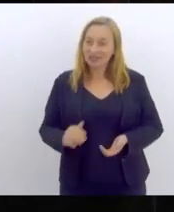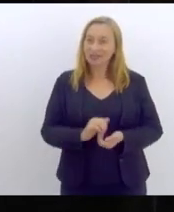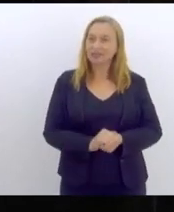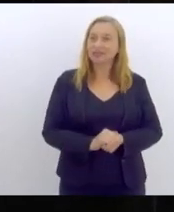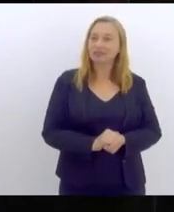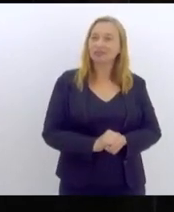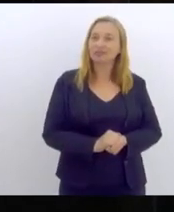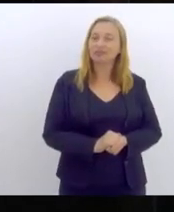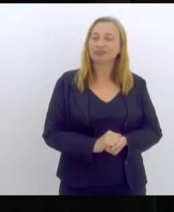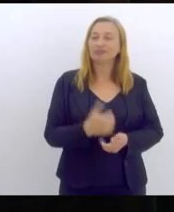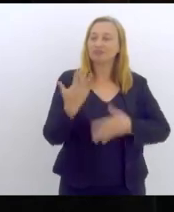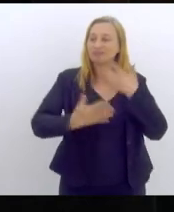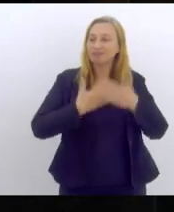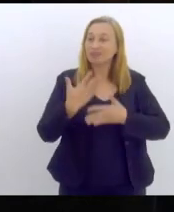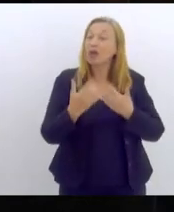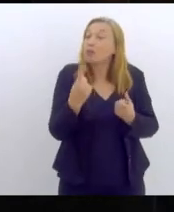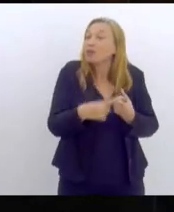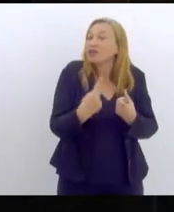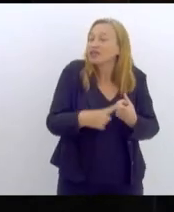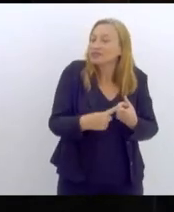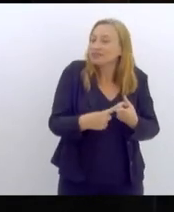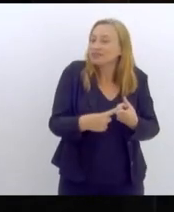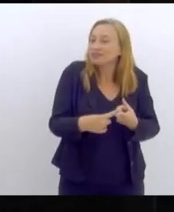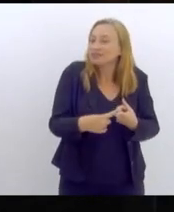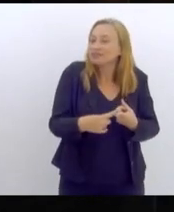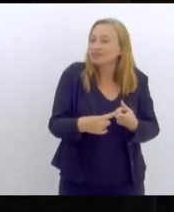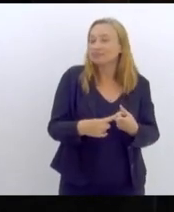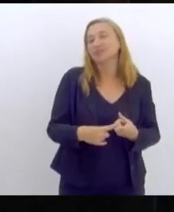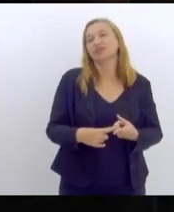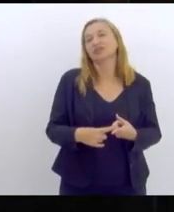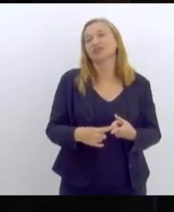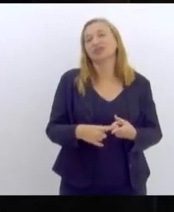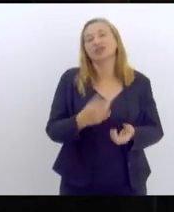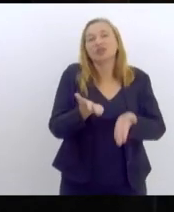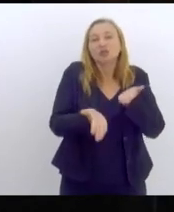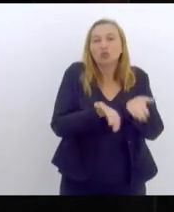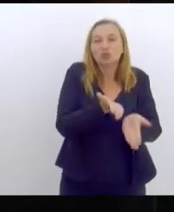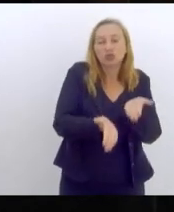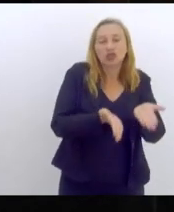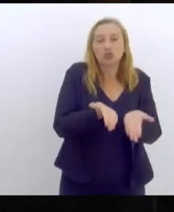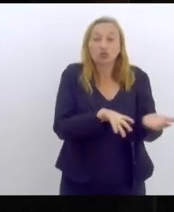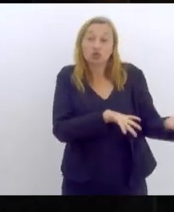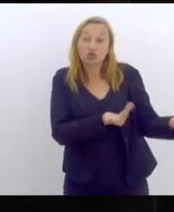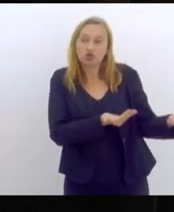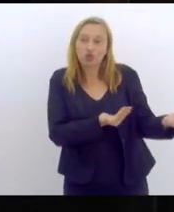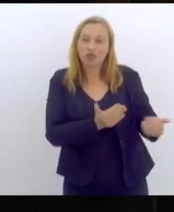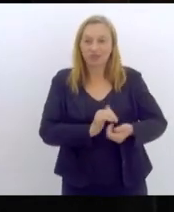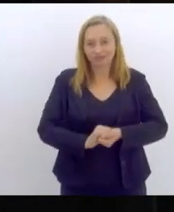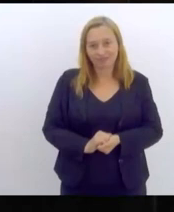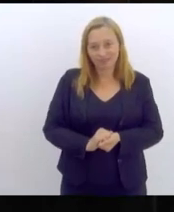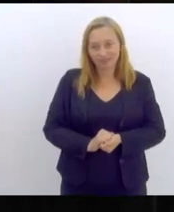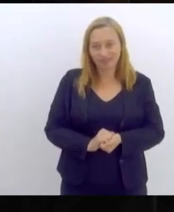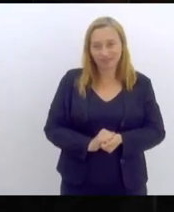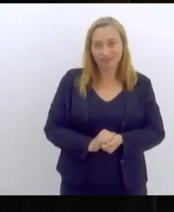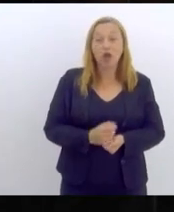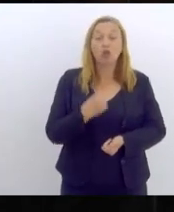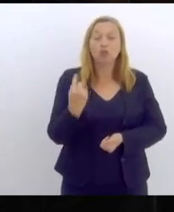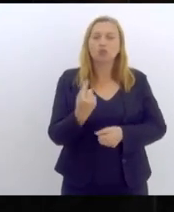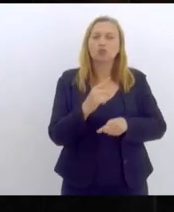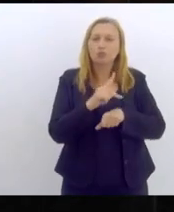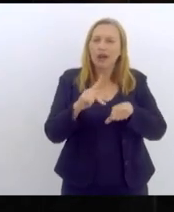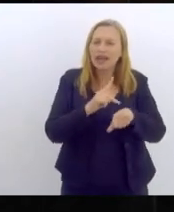a minha empolgação é porque nós estamos cuidando de jovens. O nosso